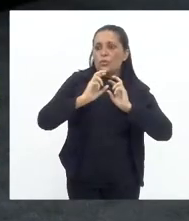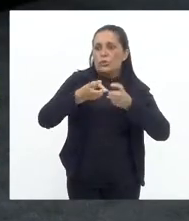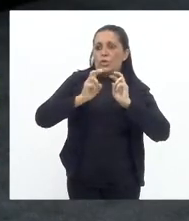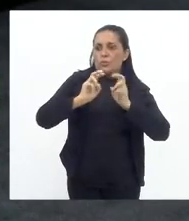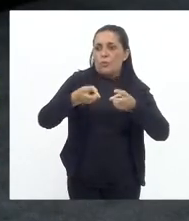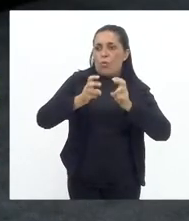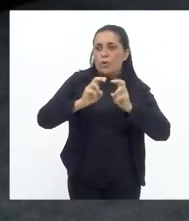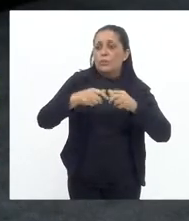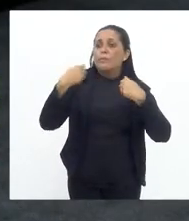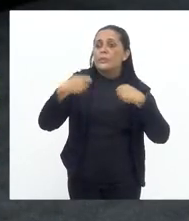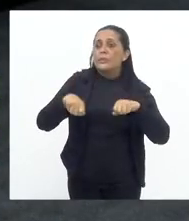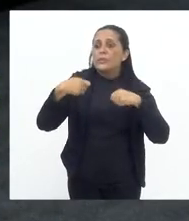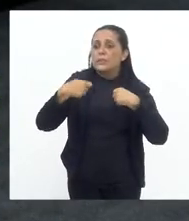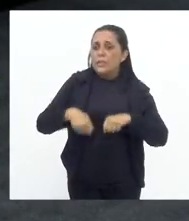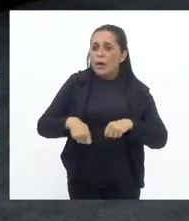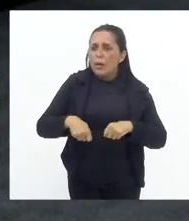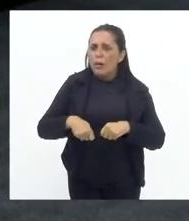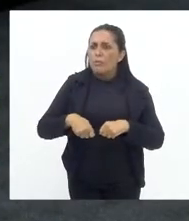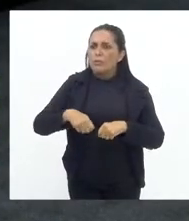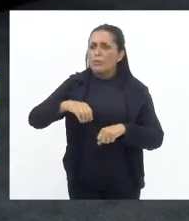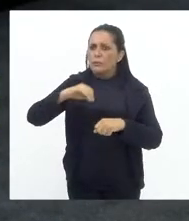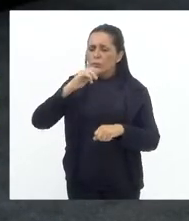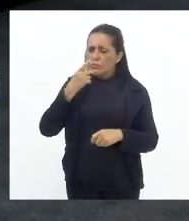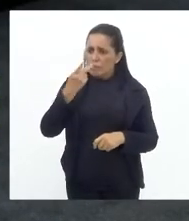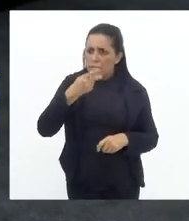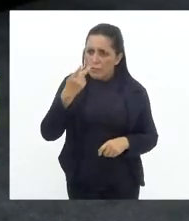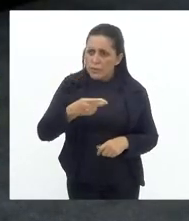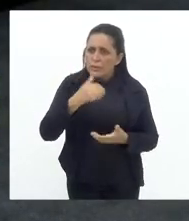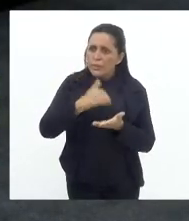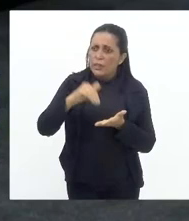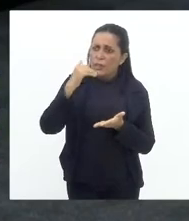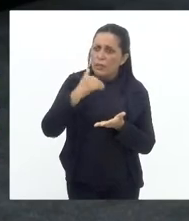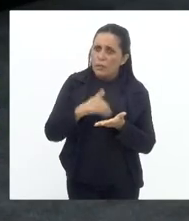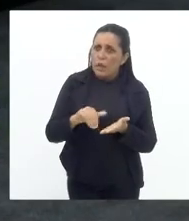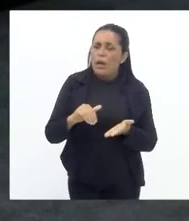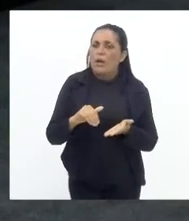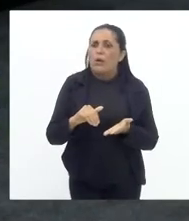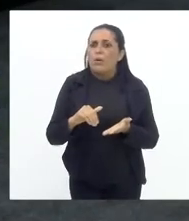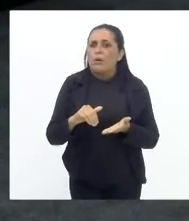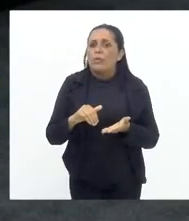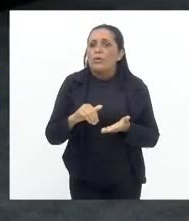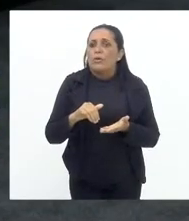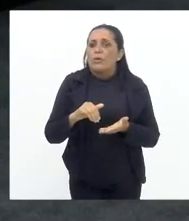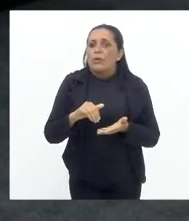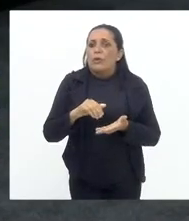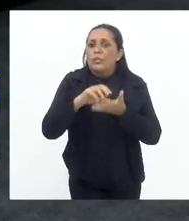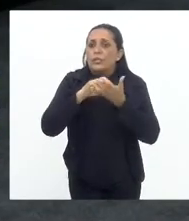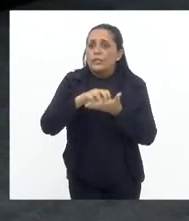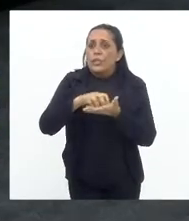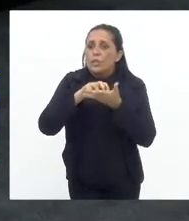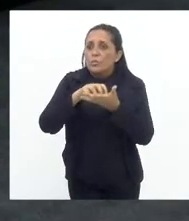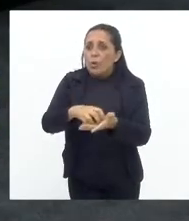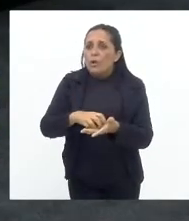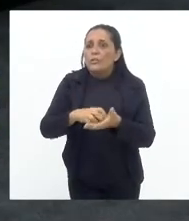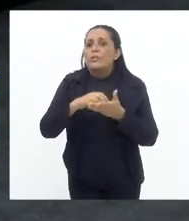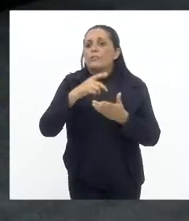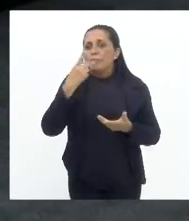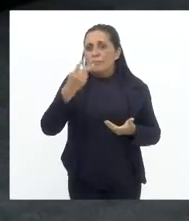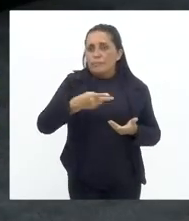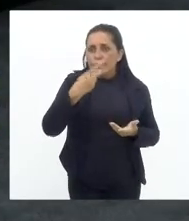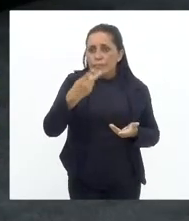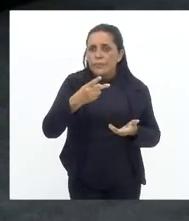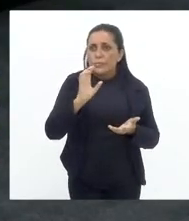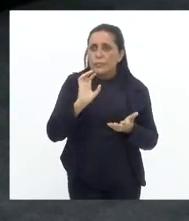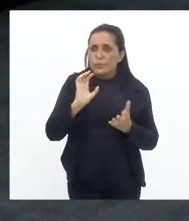temos oficiado ao secretário de transporte agetransp temos oficiado a